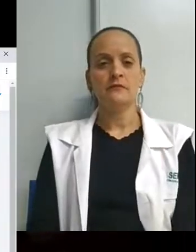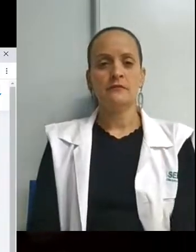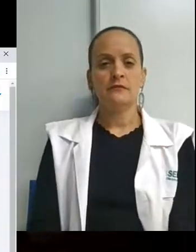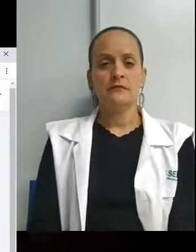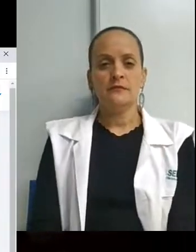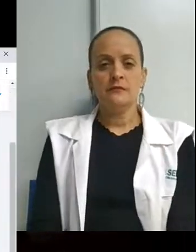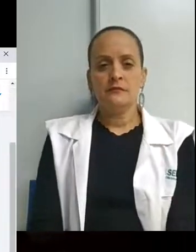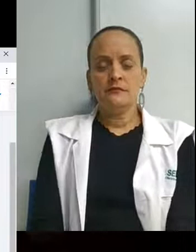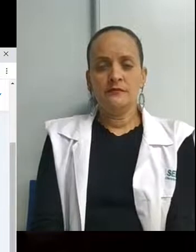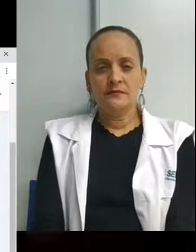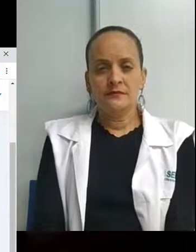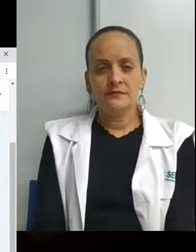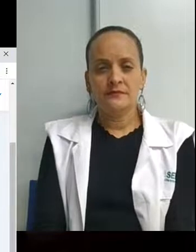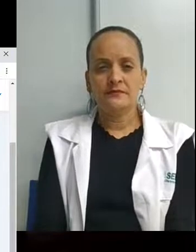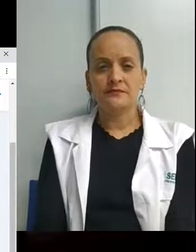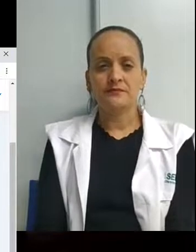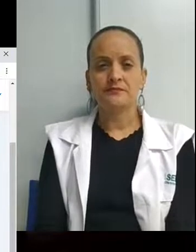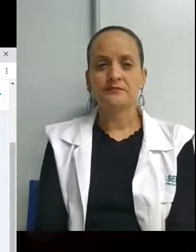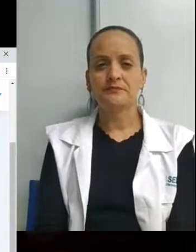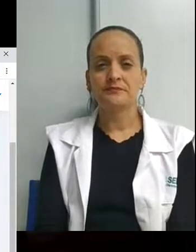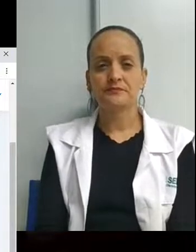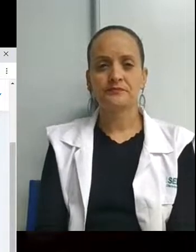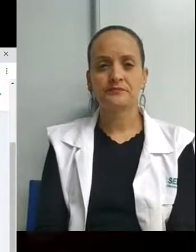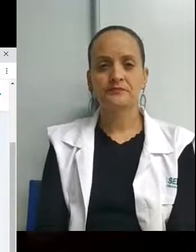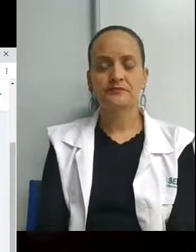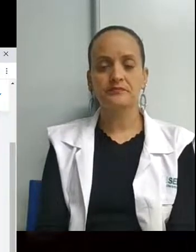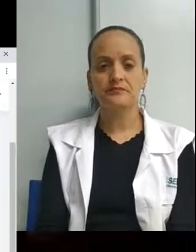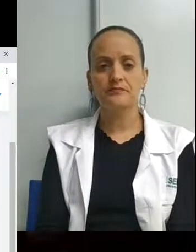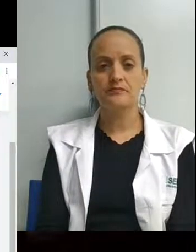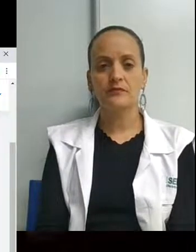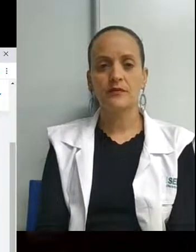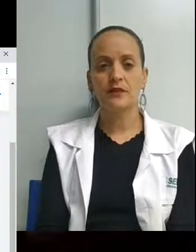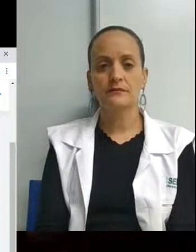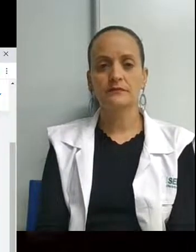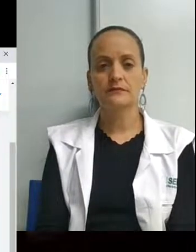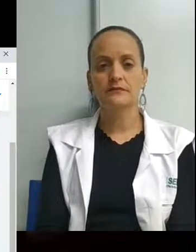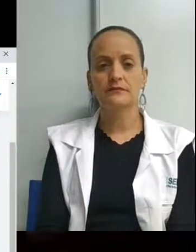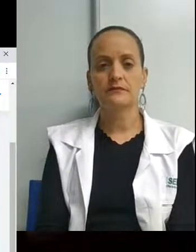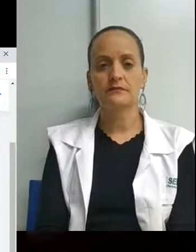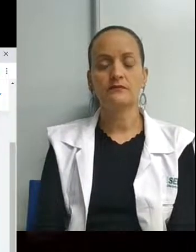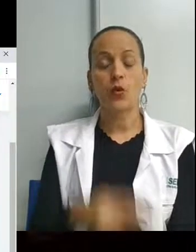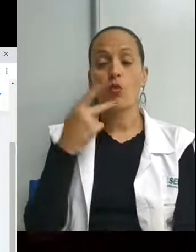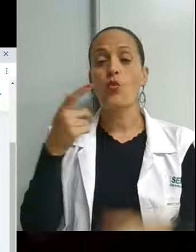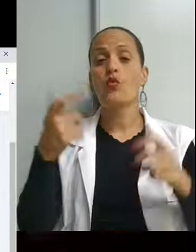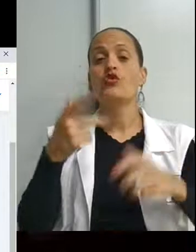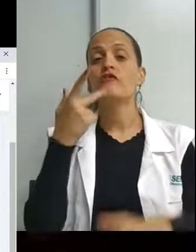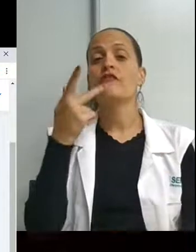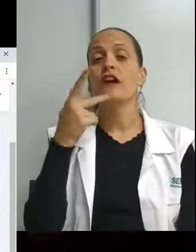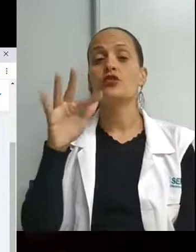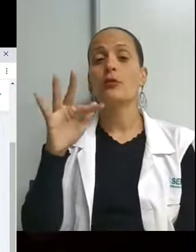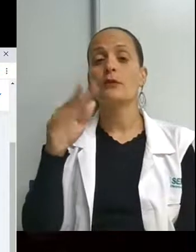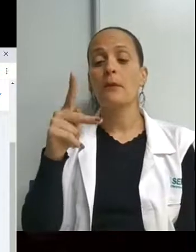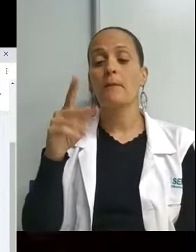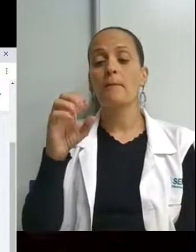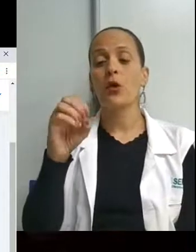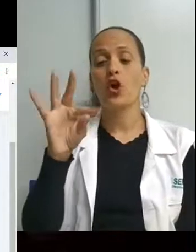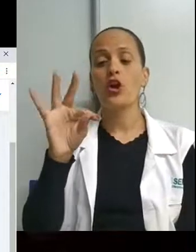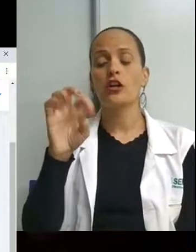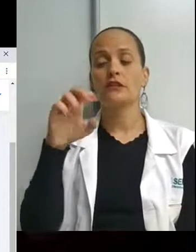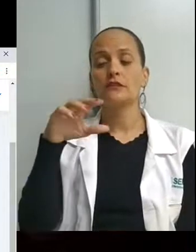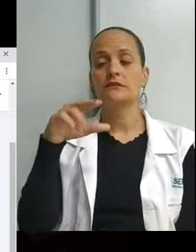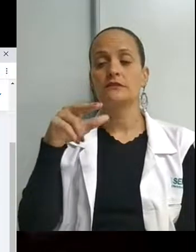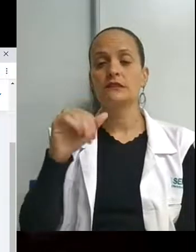fala só das fórmulas da potência. Se eu não me engano, é aqui, no desafio 5, potência. Aqui, ó, fórmulas da